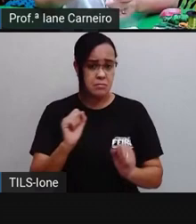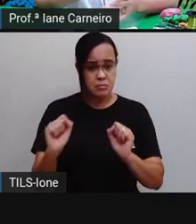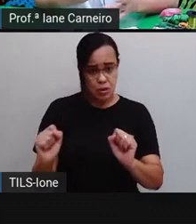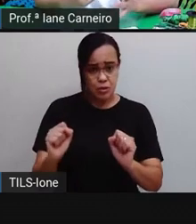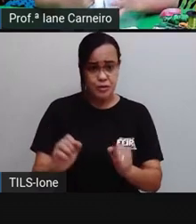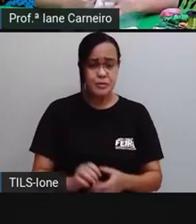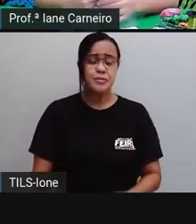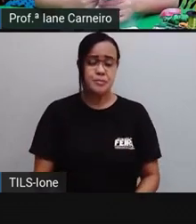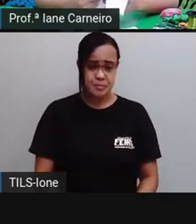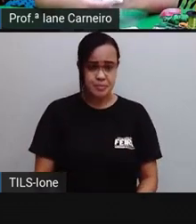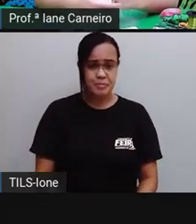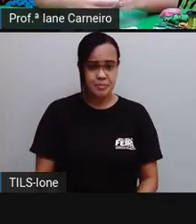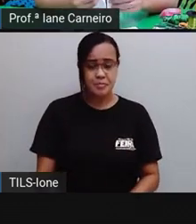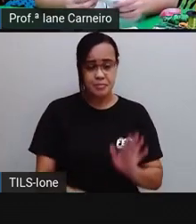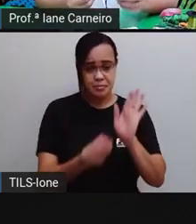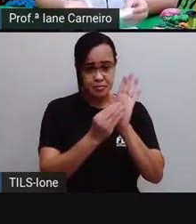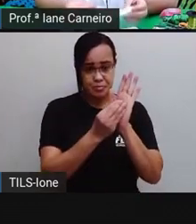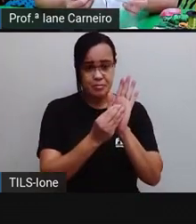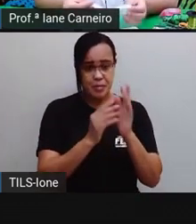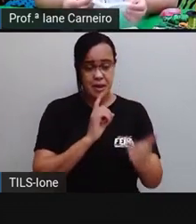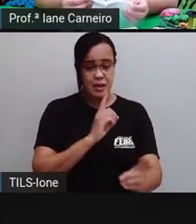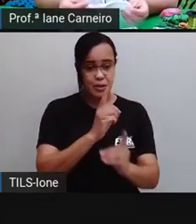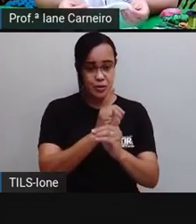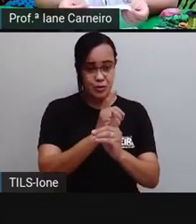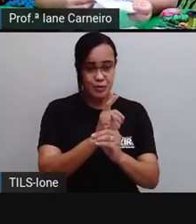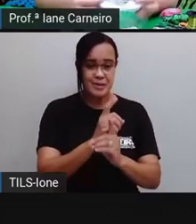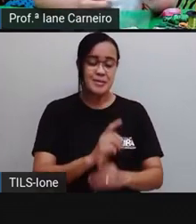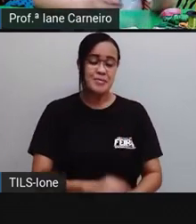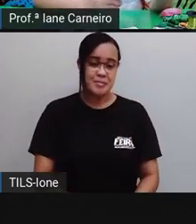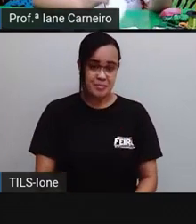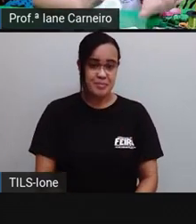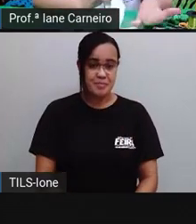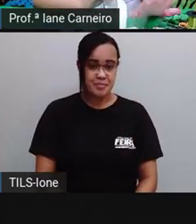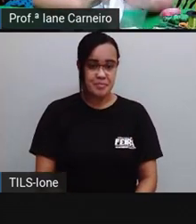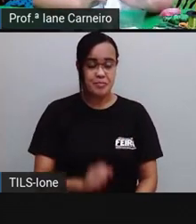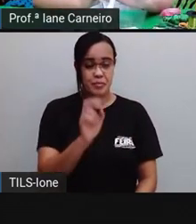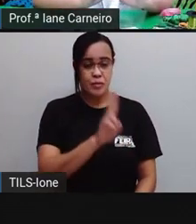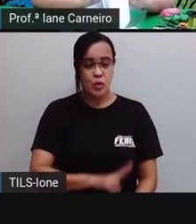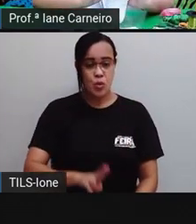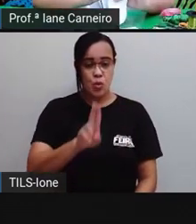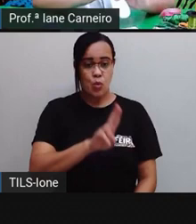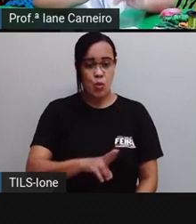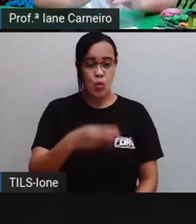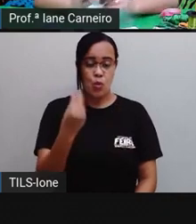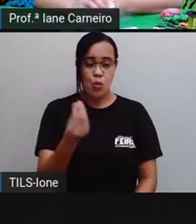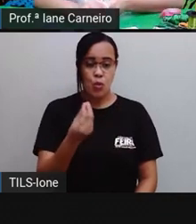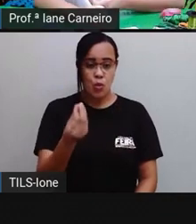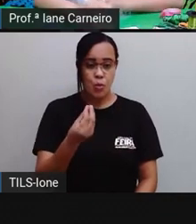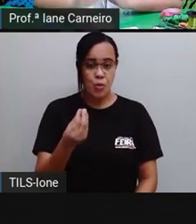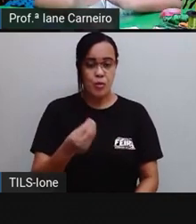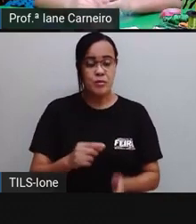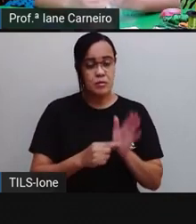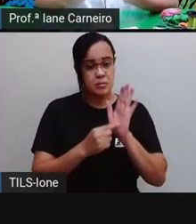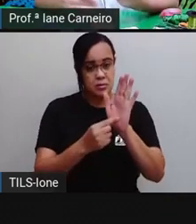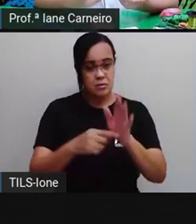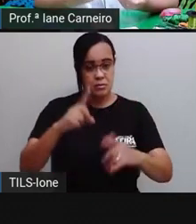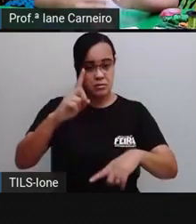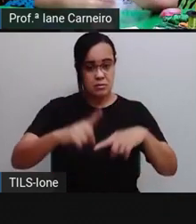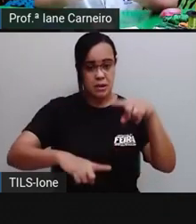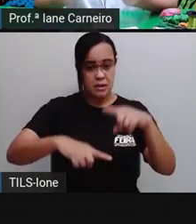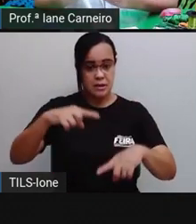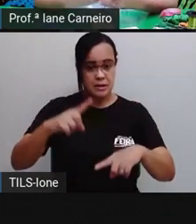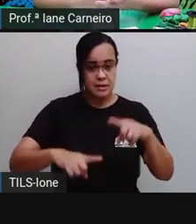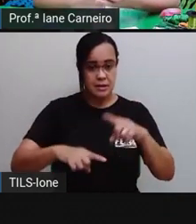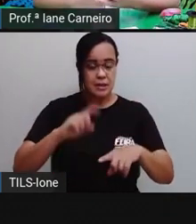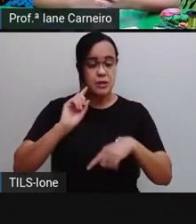Vocês coloquem aí no YouTube e vai aparecer técnica usando isso, né? A prova desse instante vai mostrar alguns materiais aqui e vocês podem